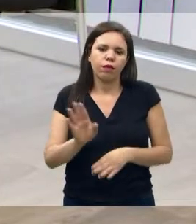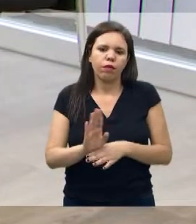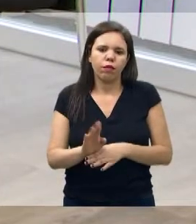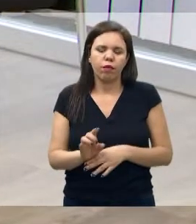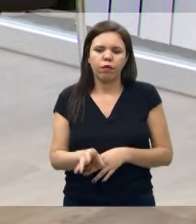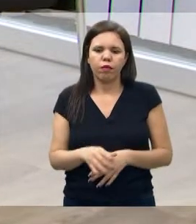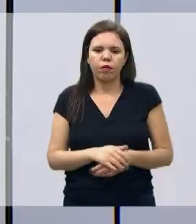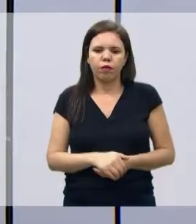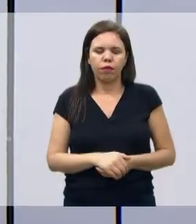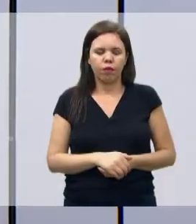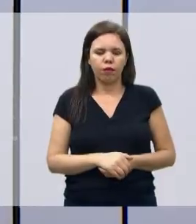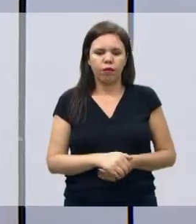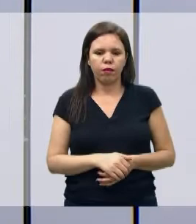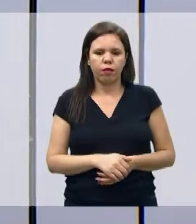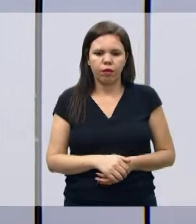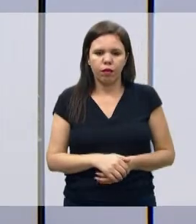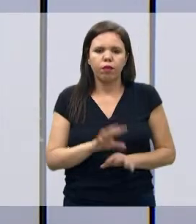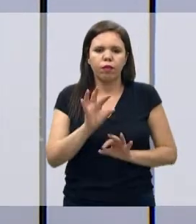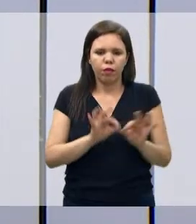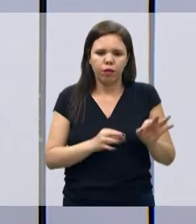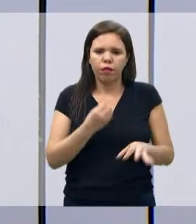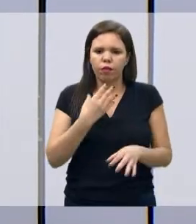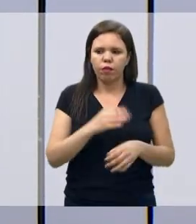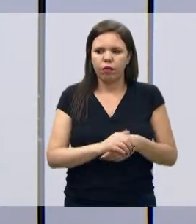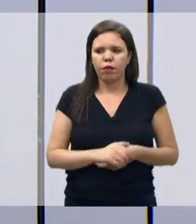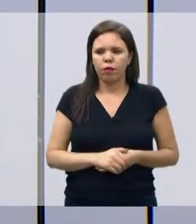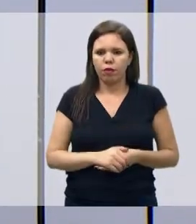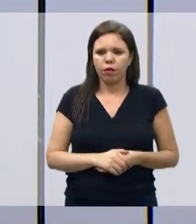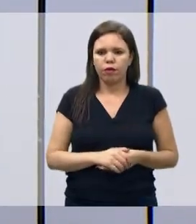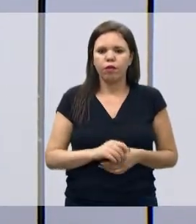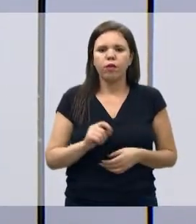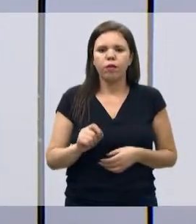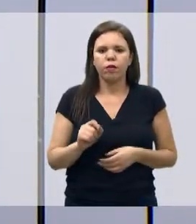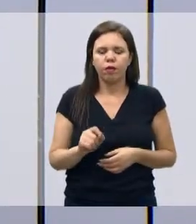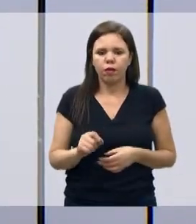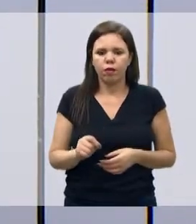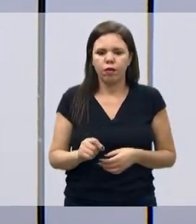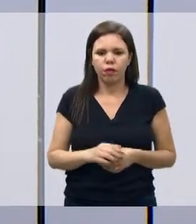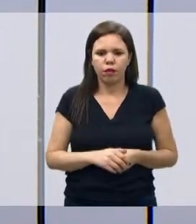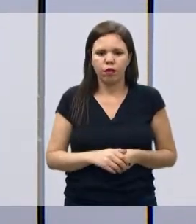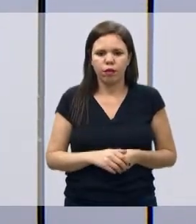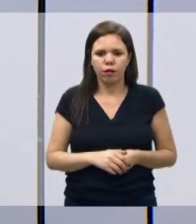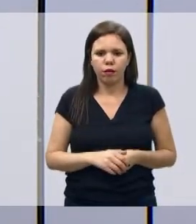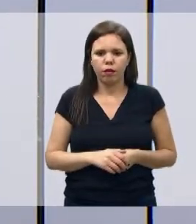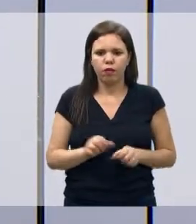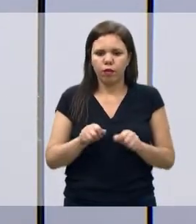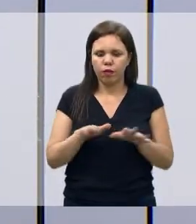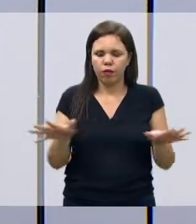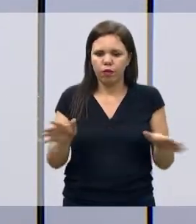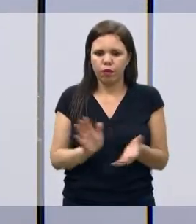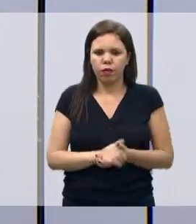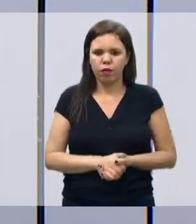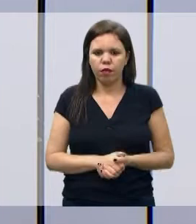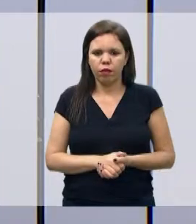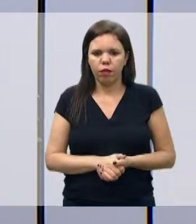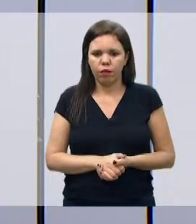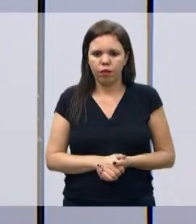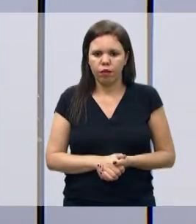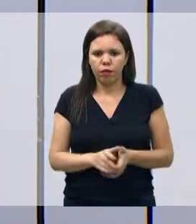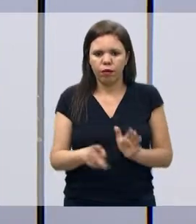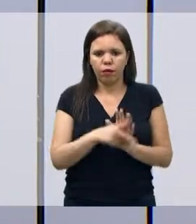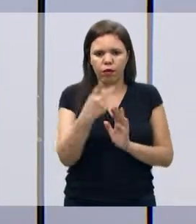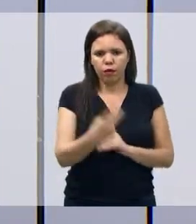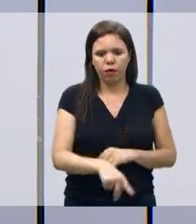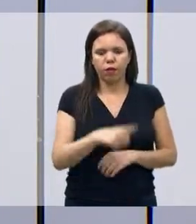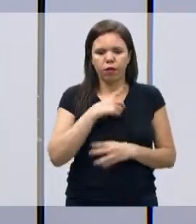cinema. Então é um projeto muito bom que, como é que fala? Amplia para ele ter